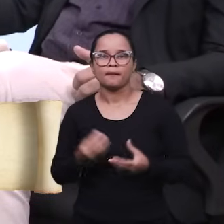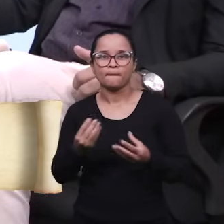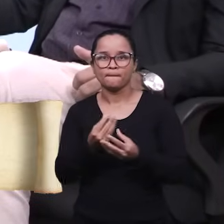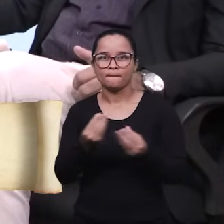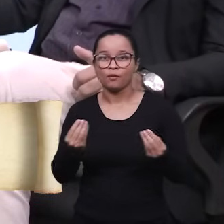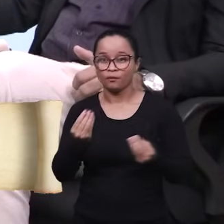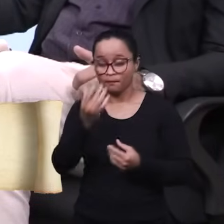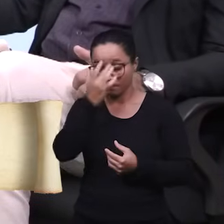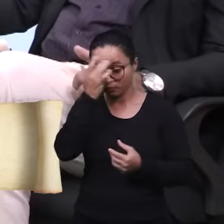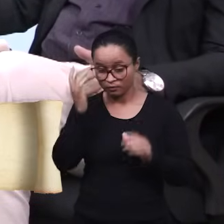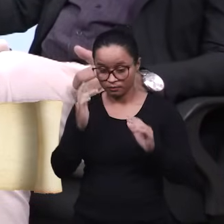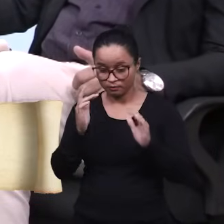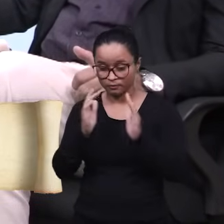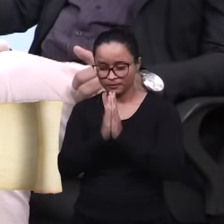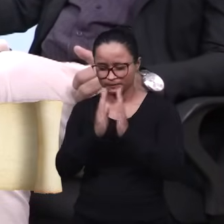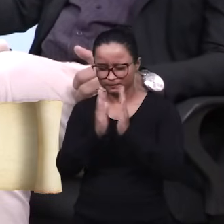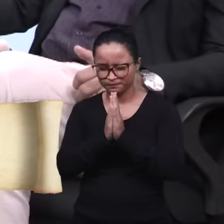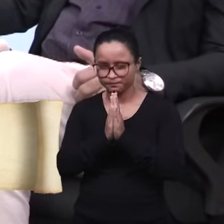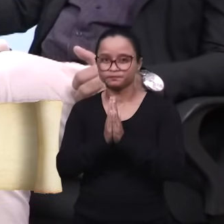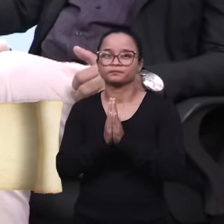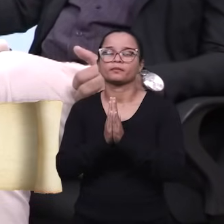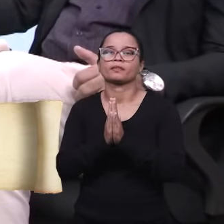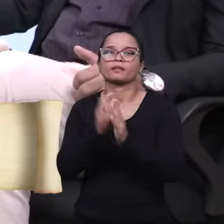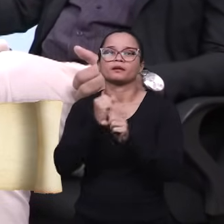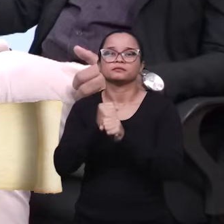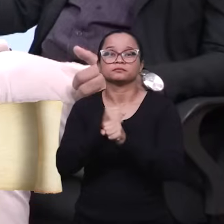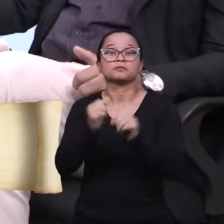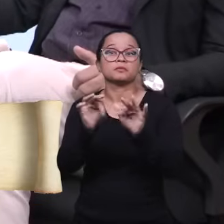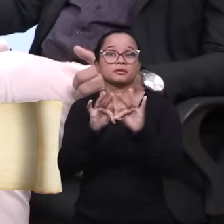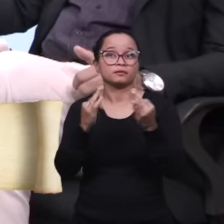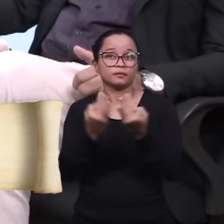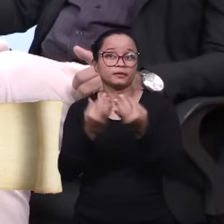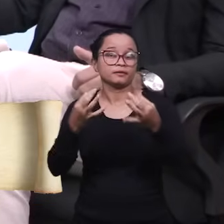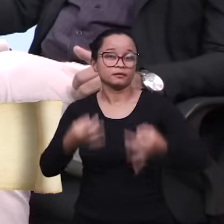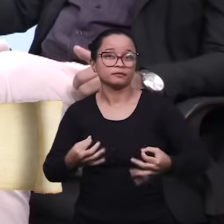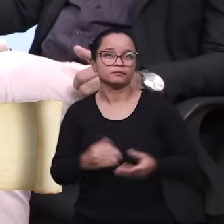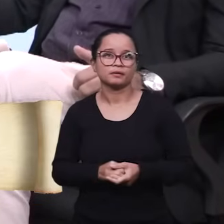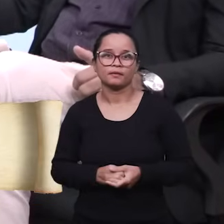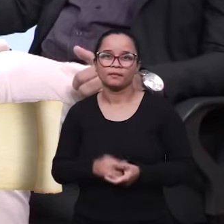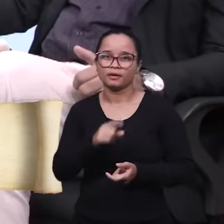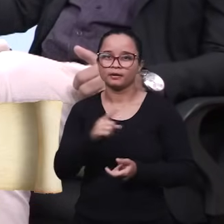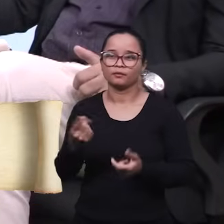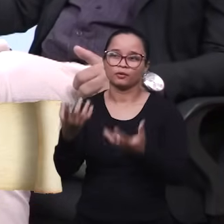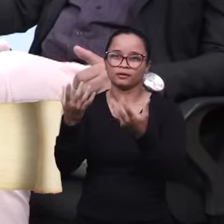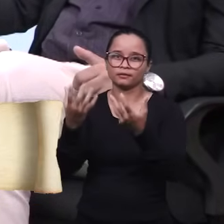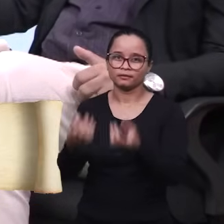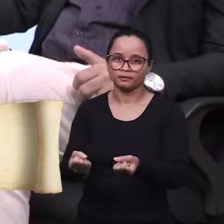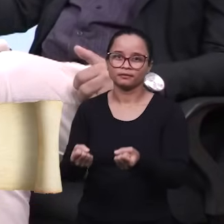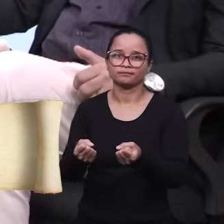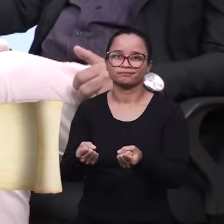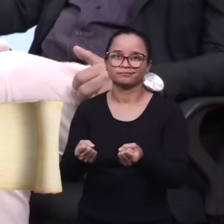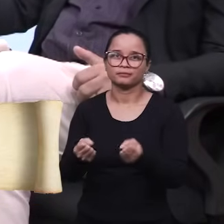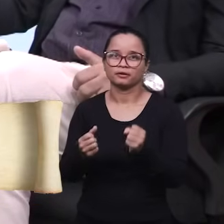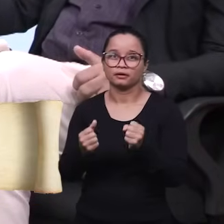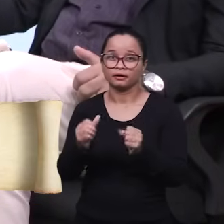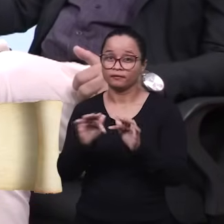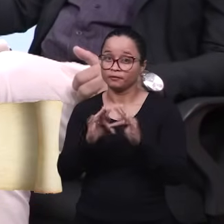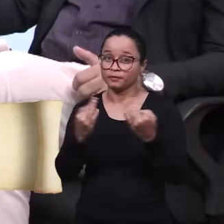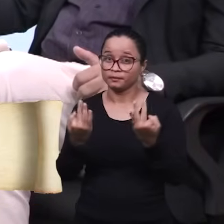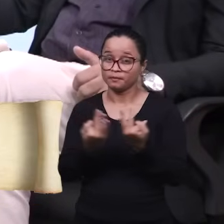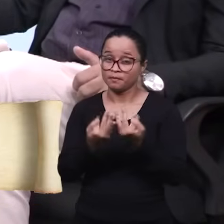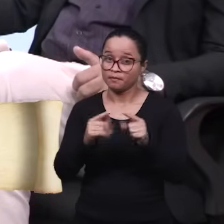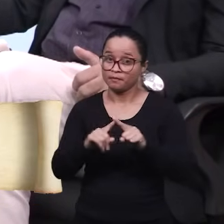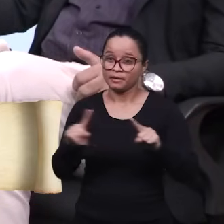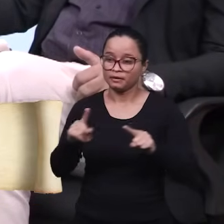há anos pela família, né? Para converter toda a família, né? Mas